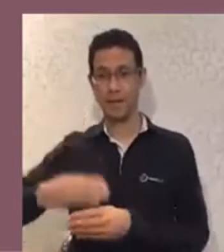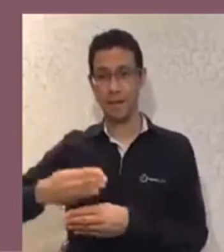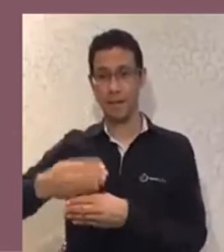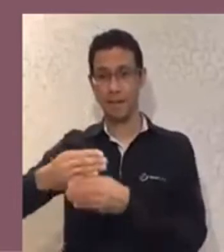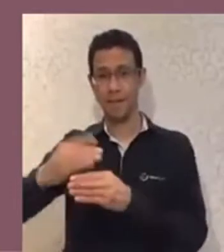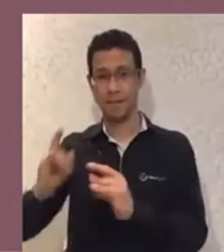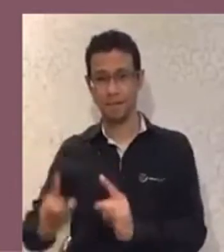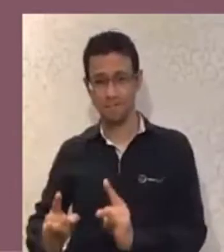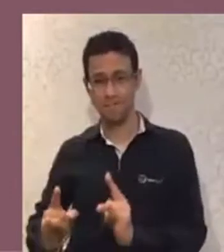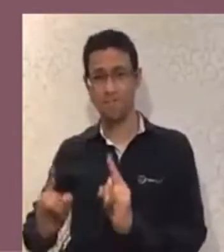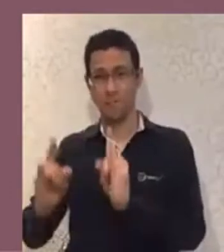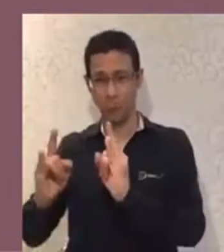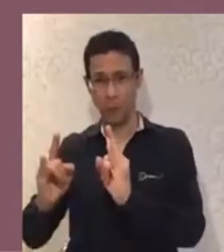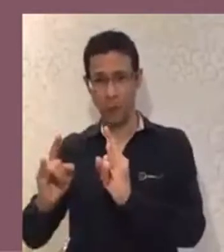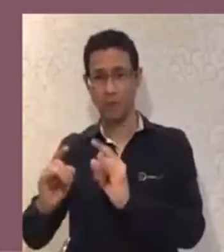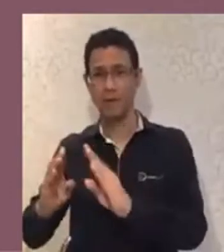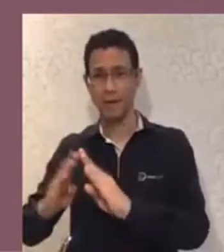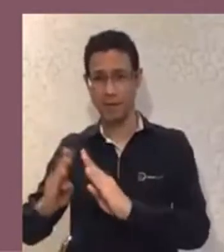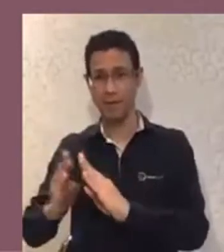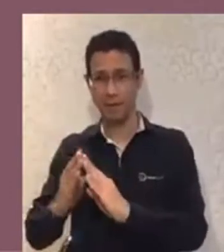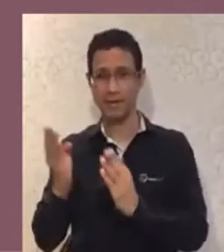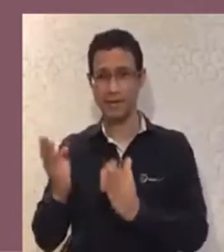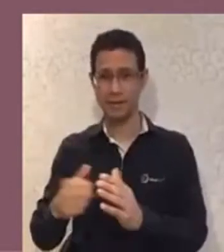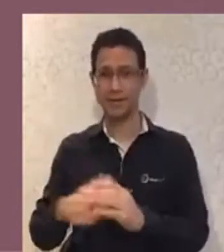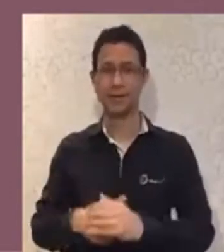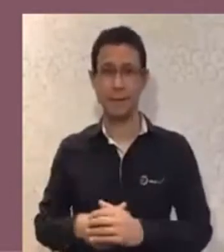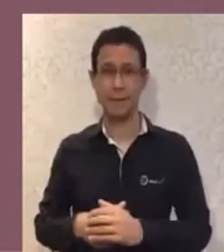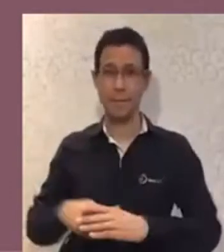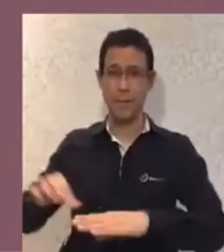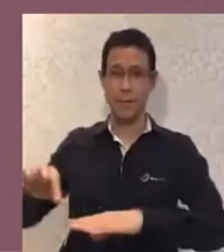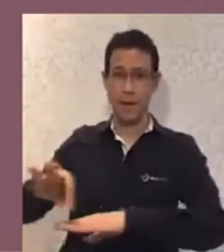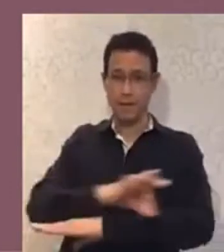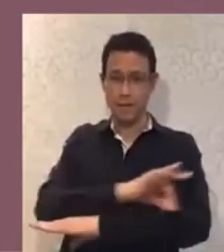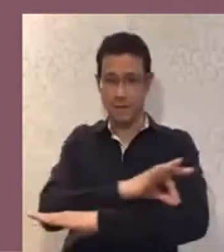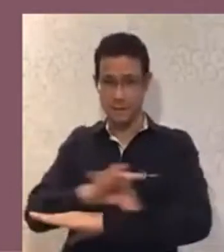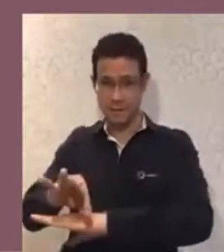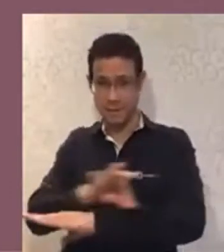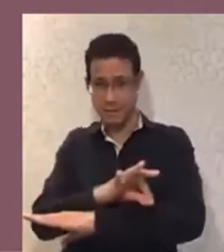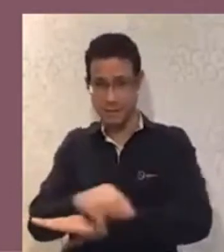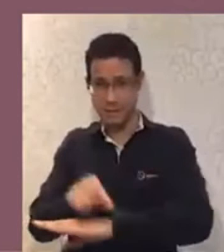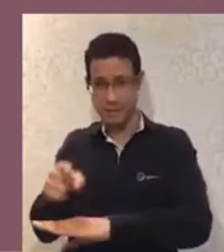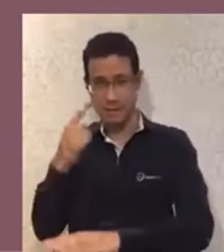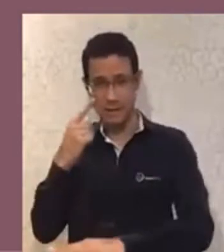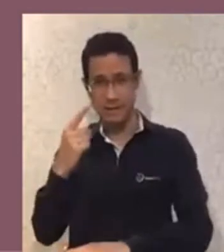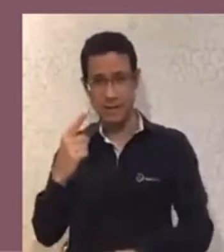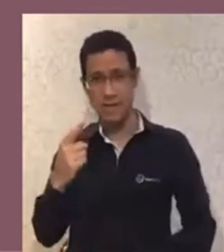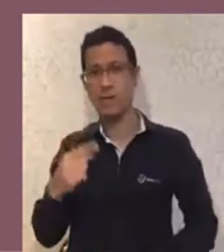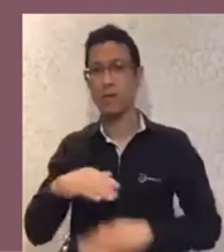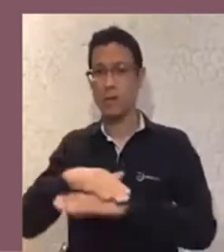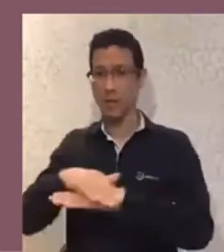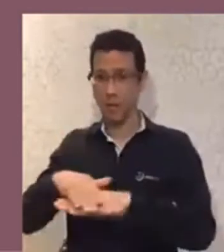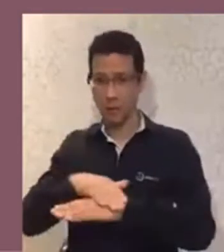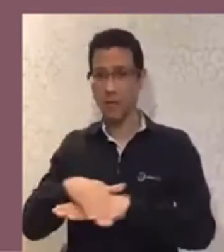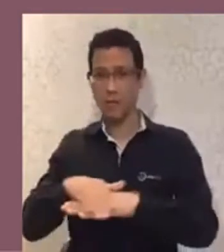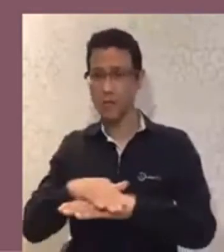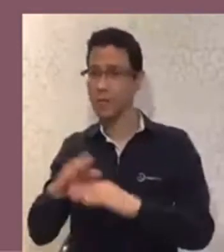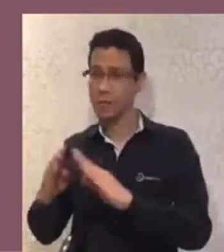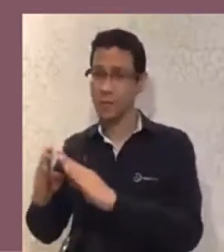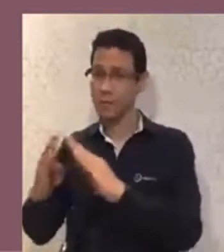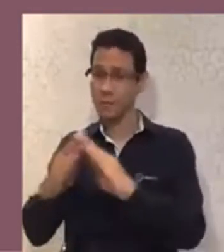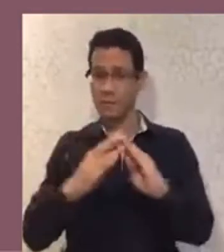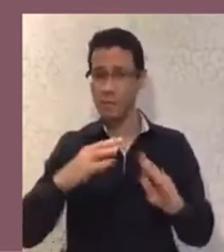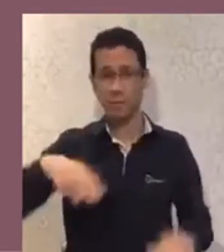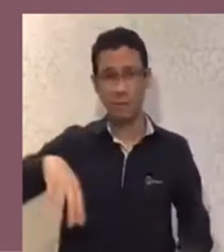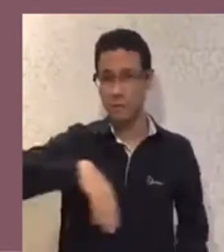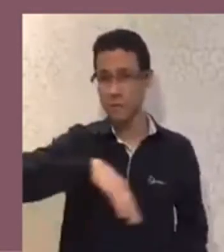construíram um prédio, e o arquiteto, quando estava, acho que conversou com a vizinhança, mas veio comigo